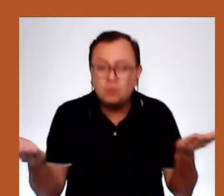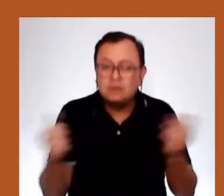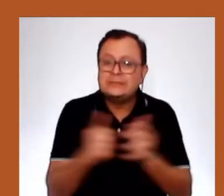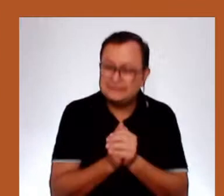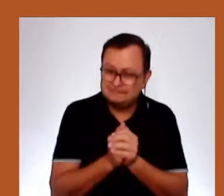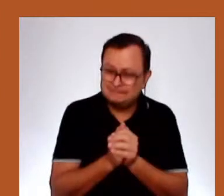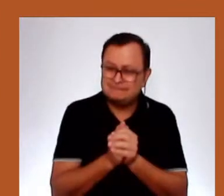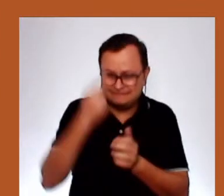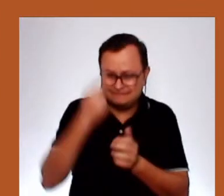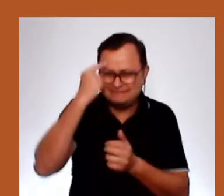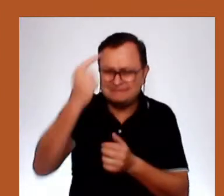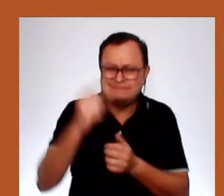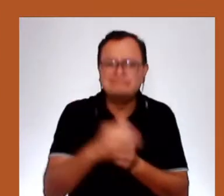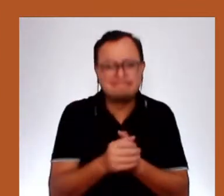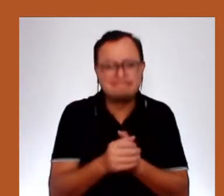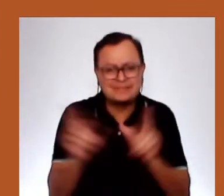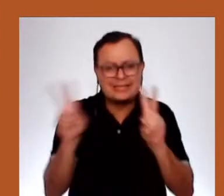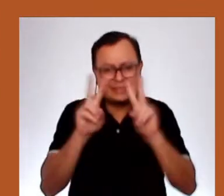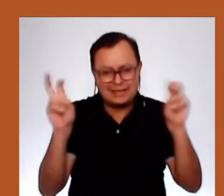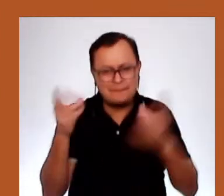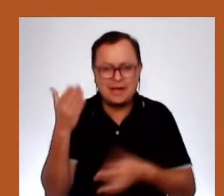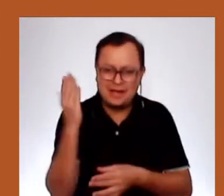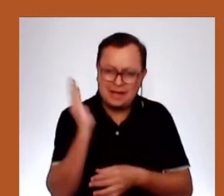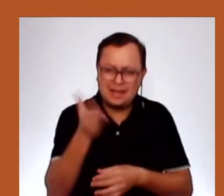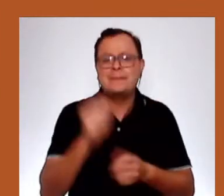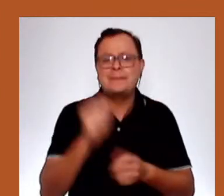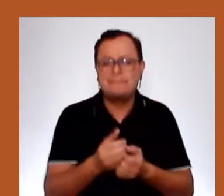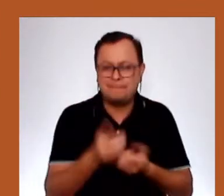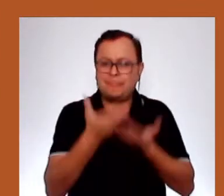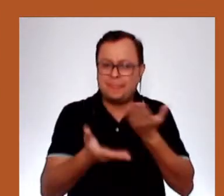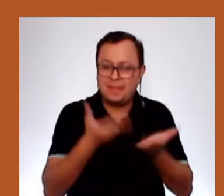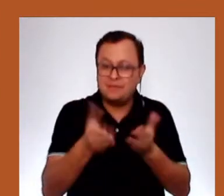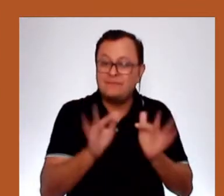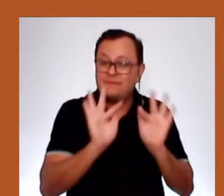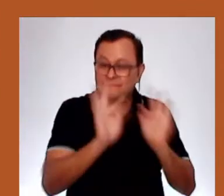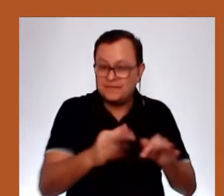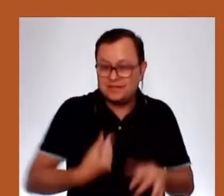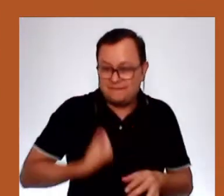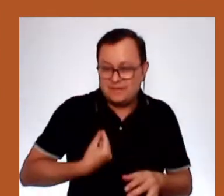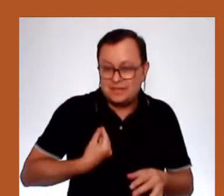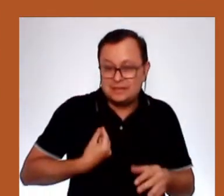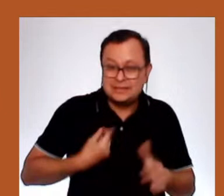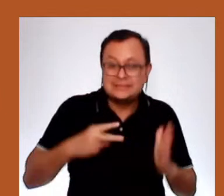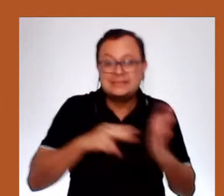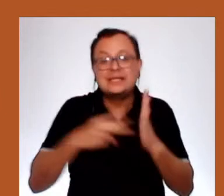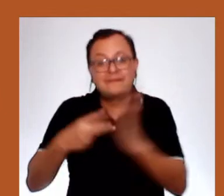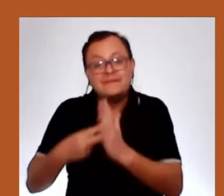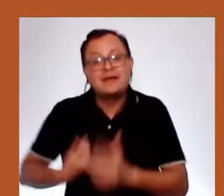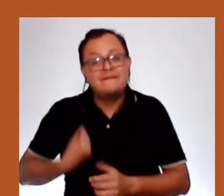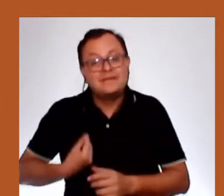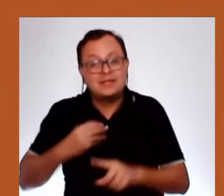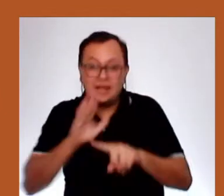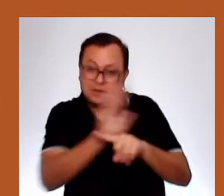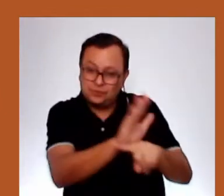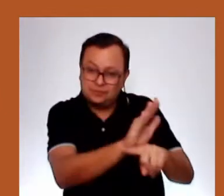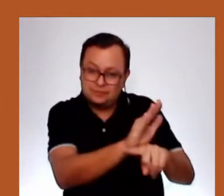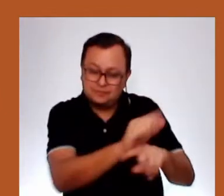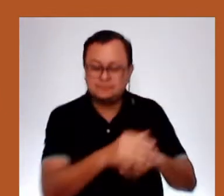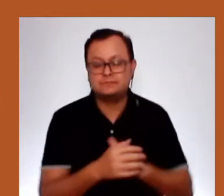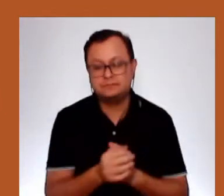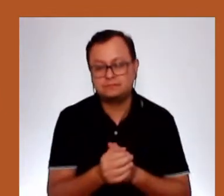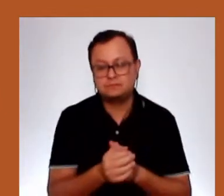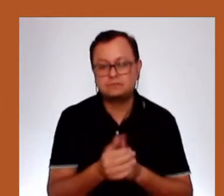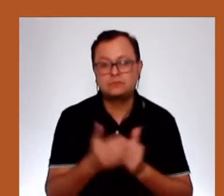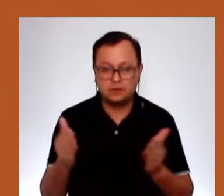ela? É sobre isso, cuidados paliativos. É sobre a vida, sobre a melhor vida possível. E eu acho